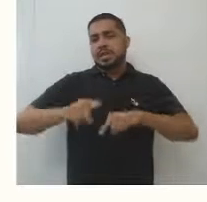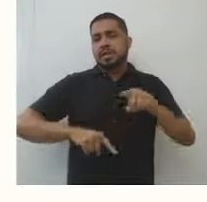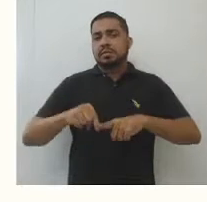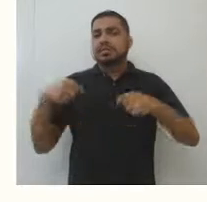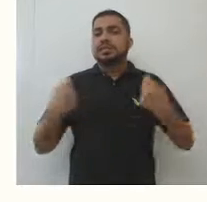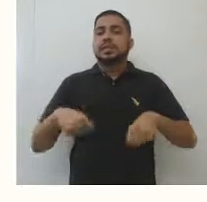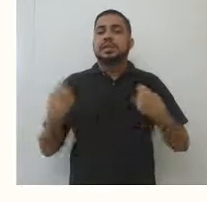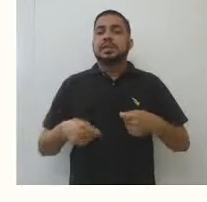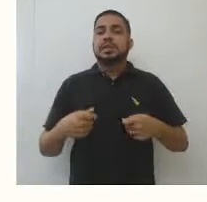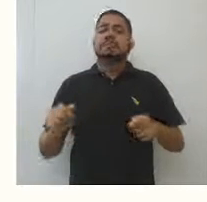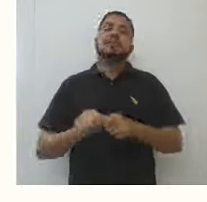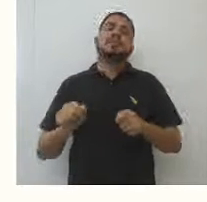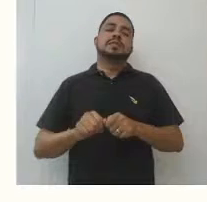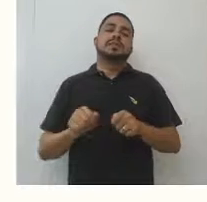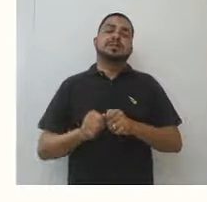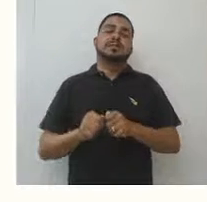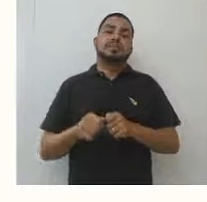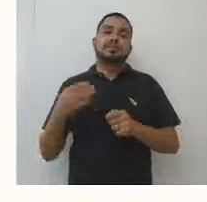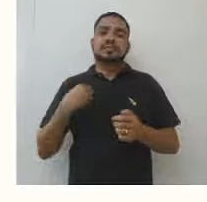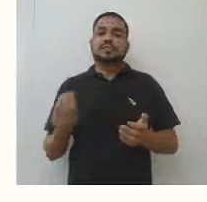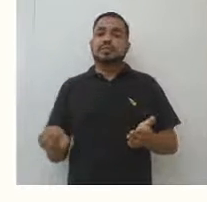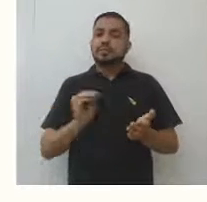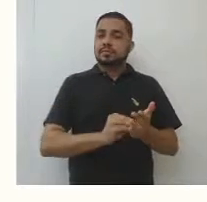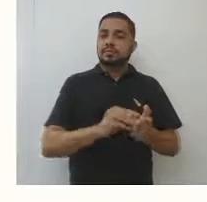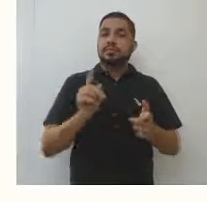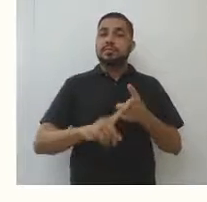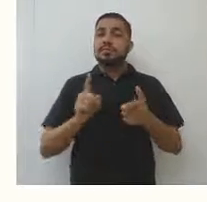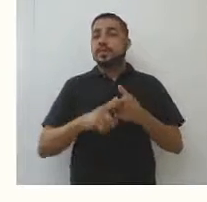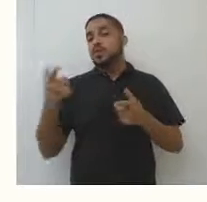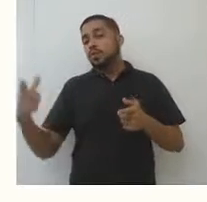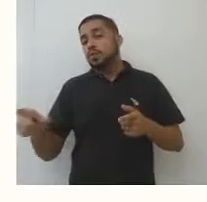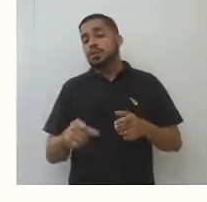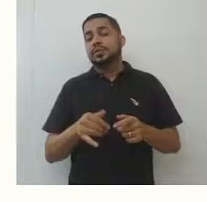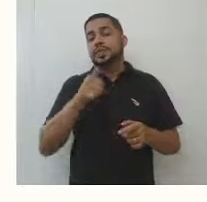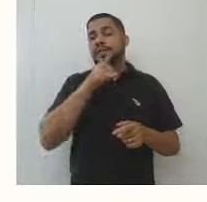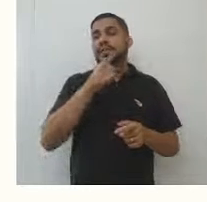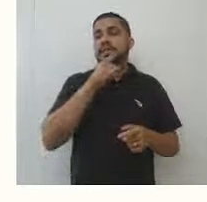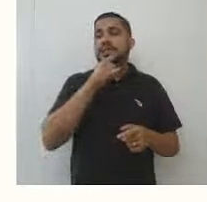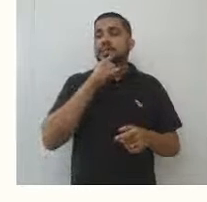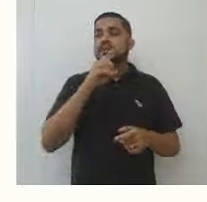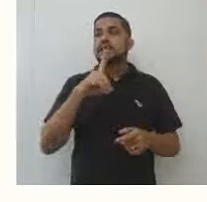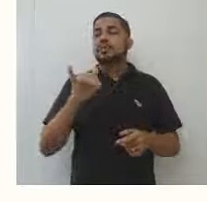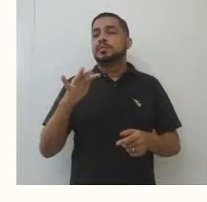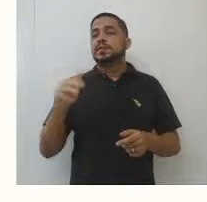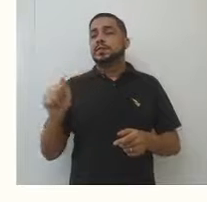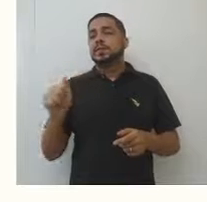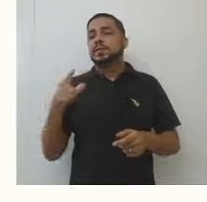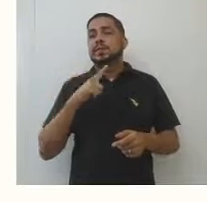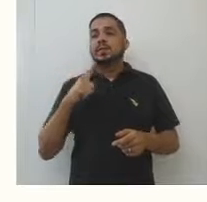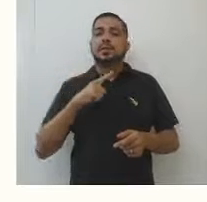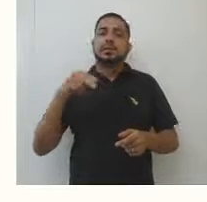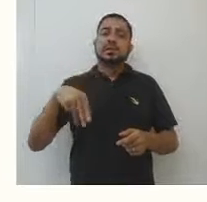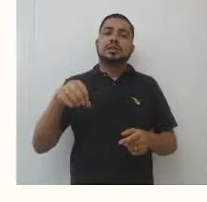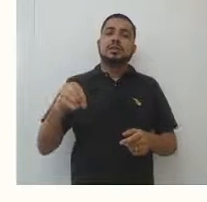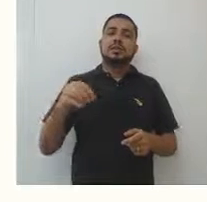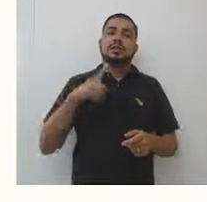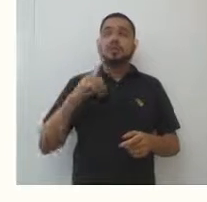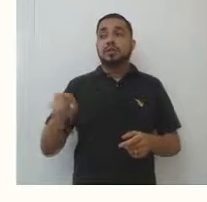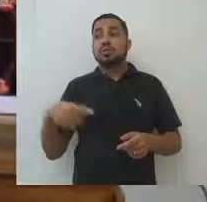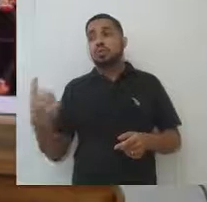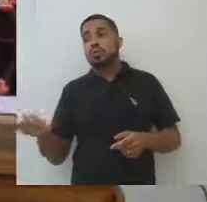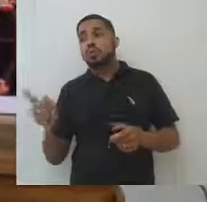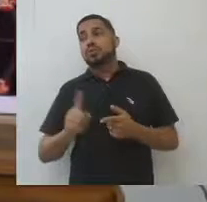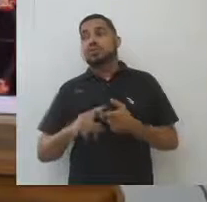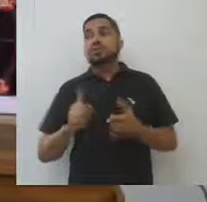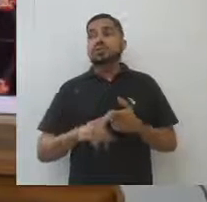sua realização. Eu coloquei também outro exemplo, Débora Coke. A gente tem Nó aqui, né? E aqui a gente tem outro